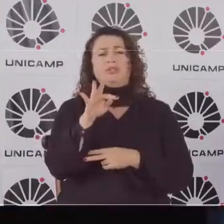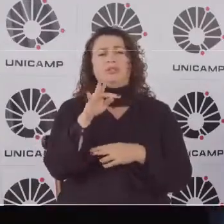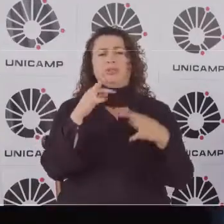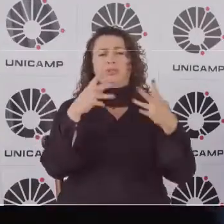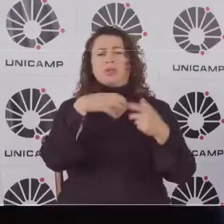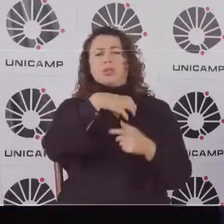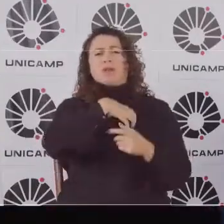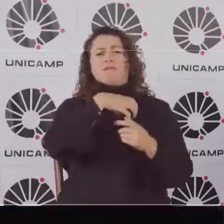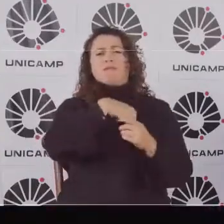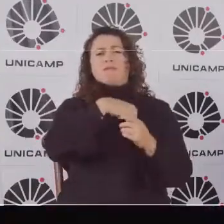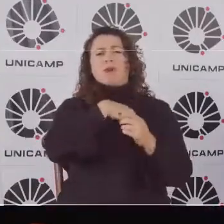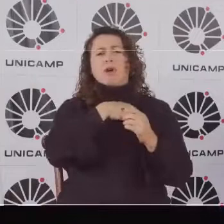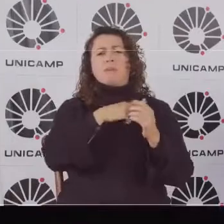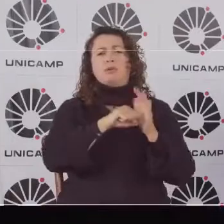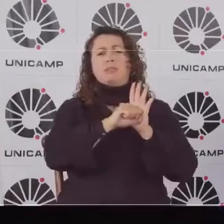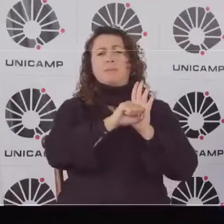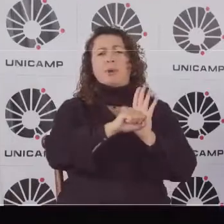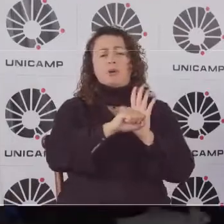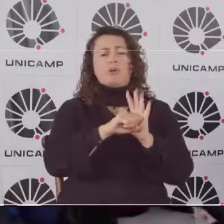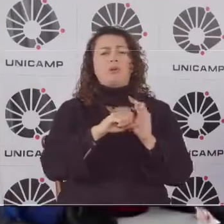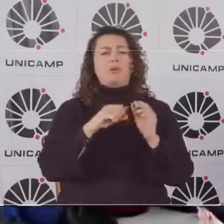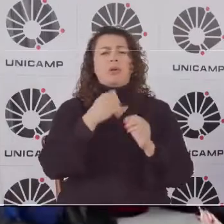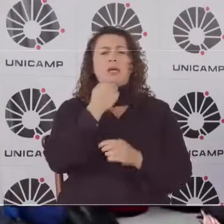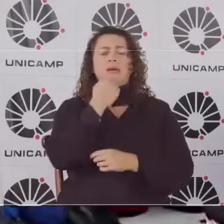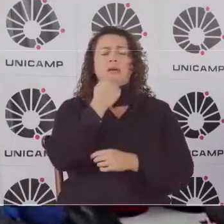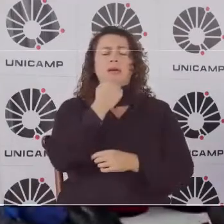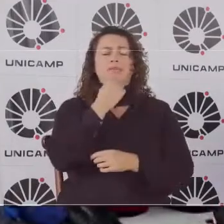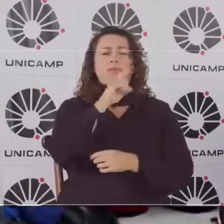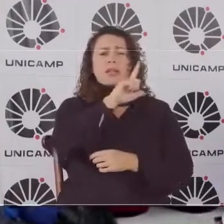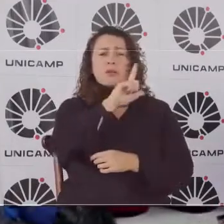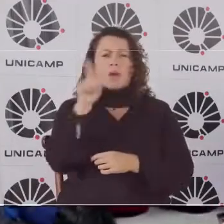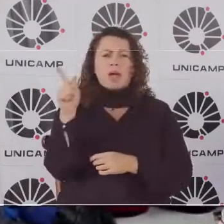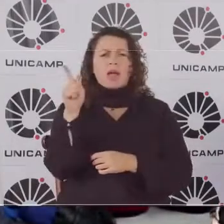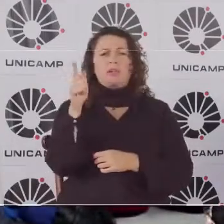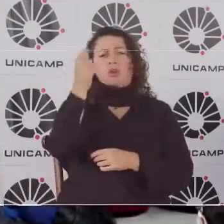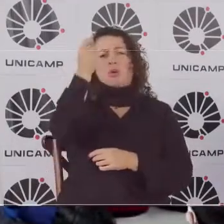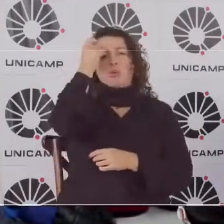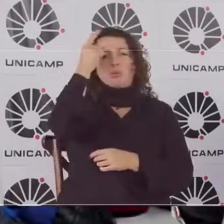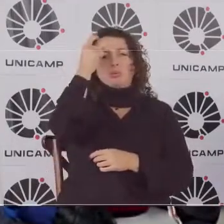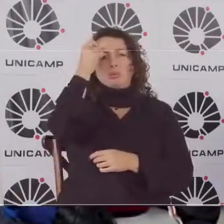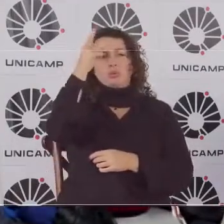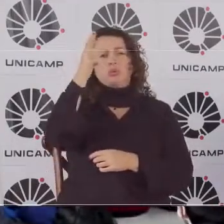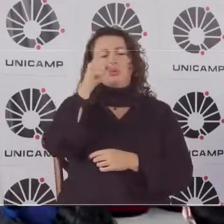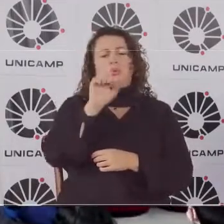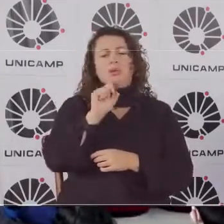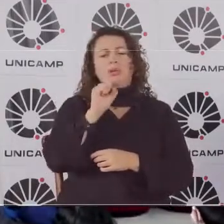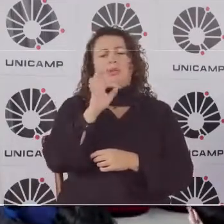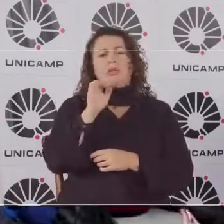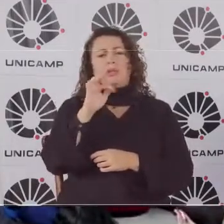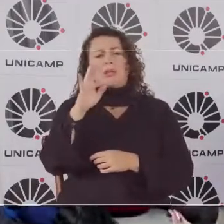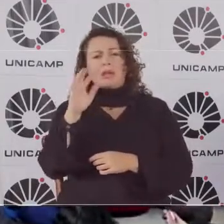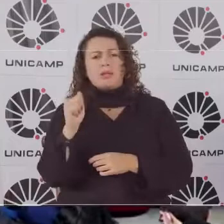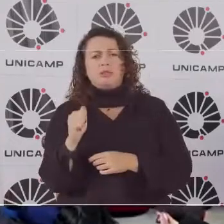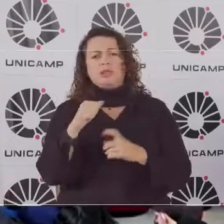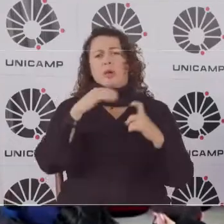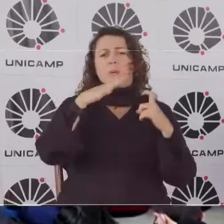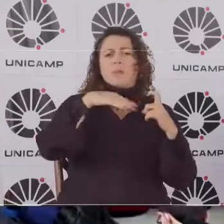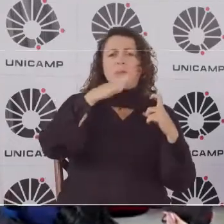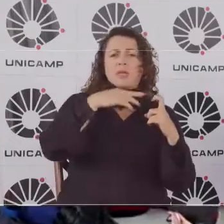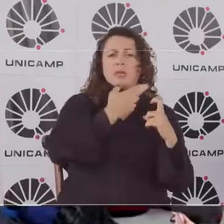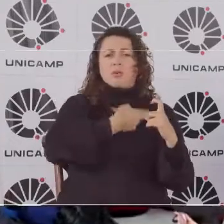as formas do simbólico a linguagem EA Cultura a estética o mito a religião